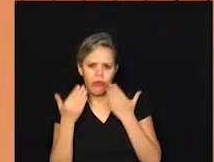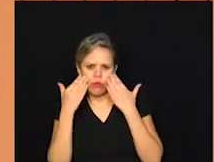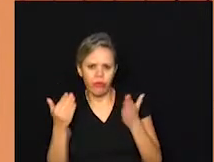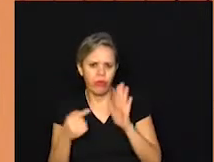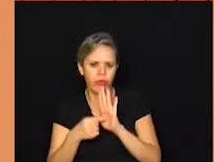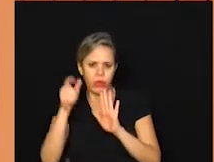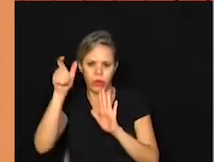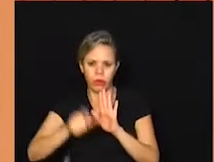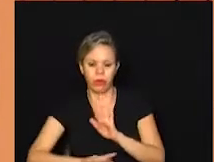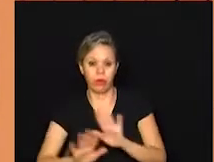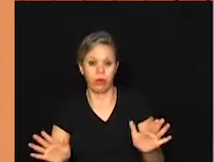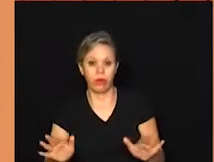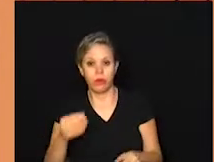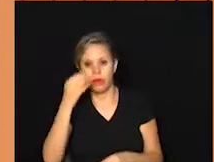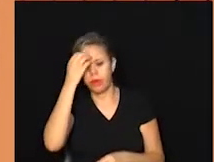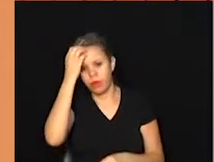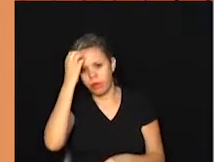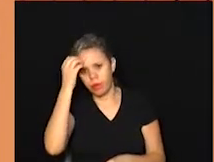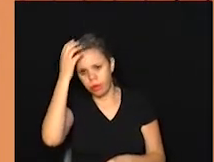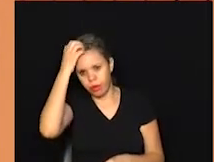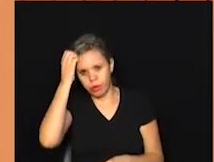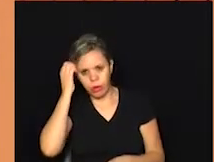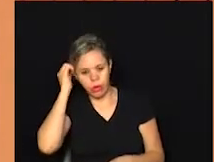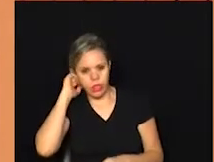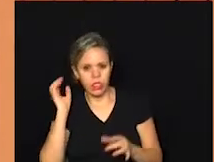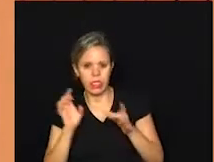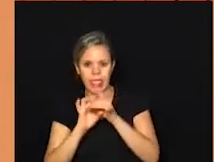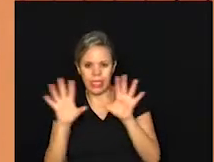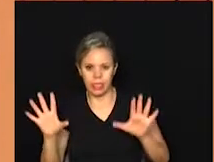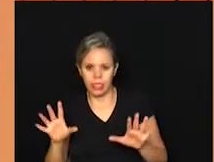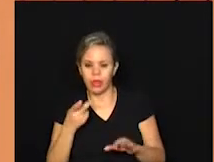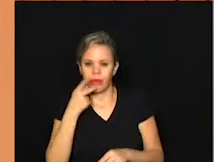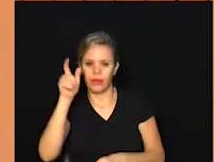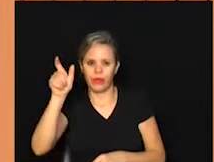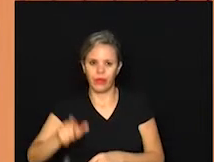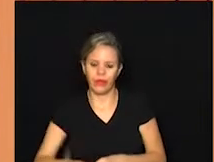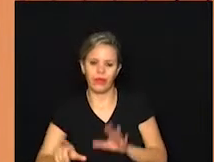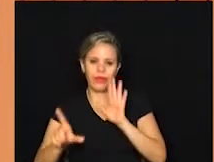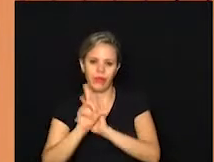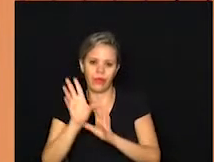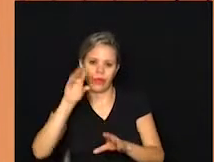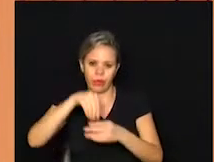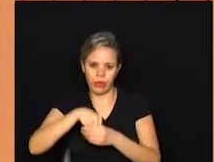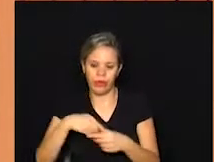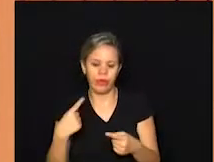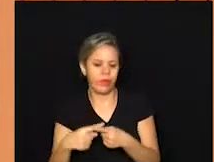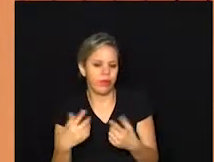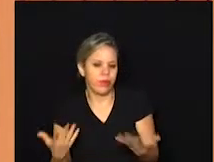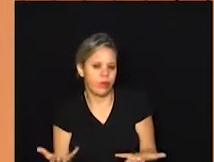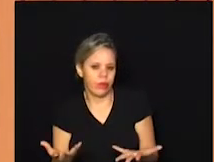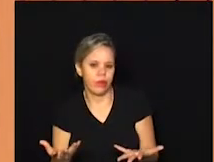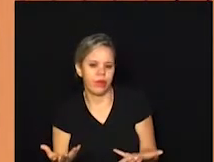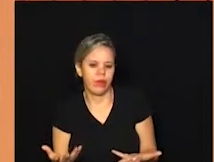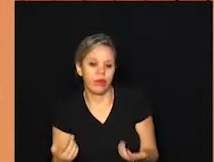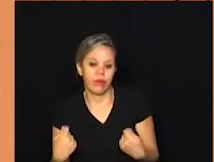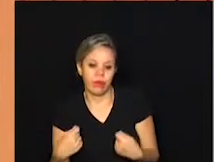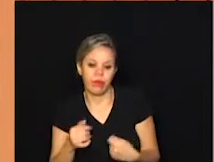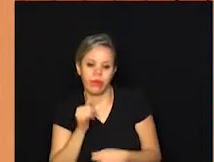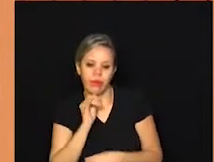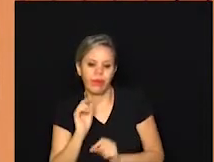a pessoa, né? Então, nós temos que deixar isso na lei, porque assim é muito